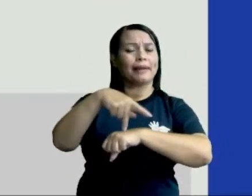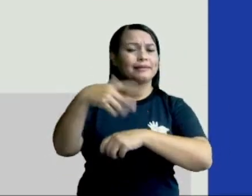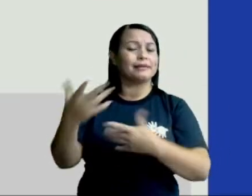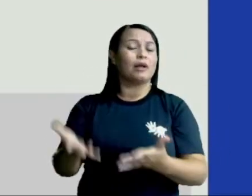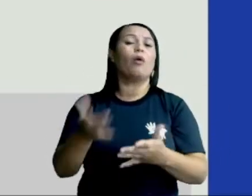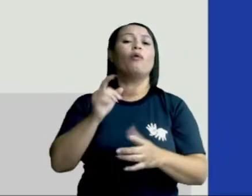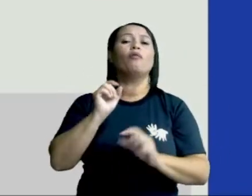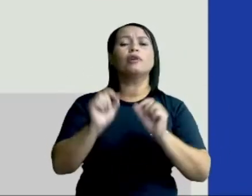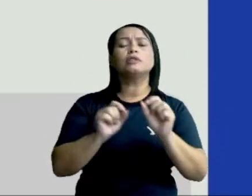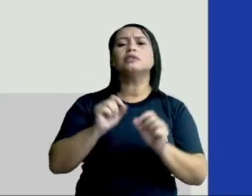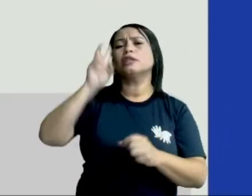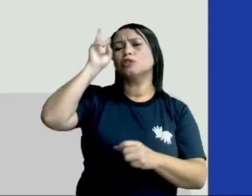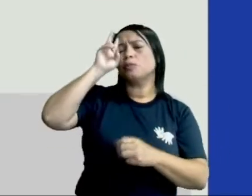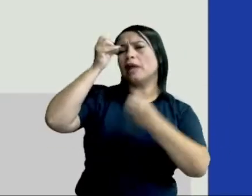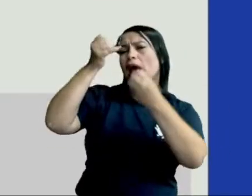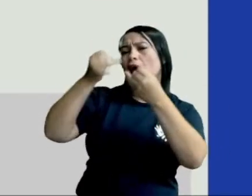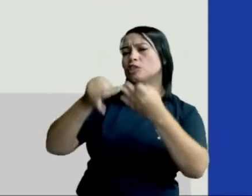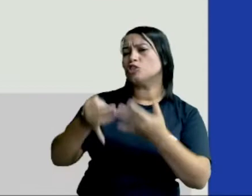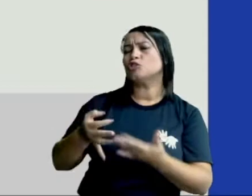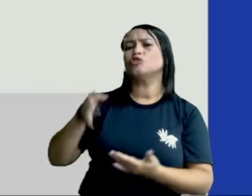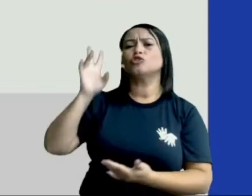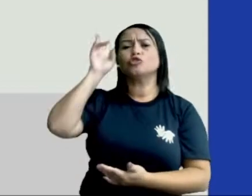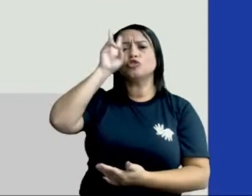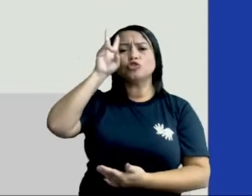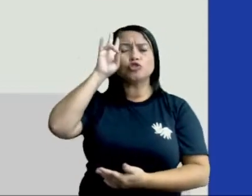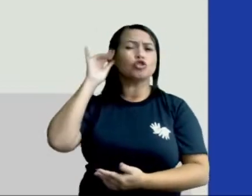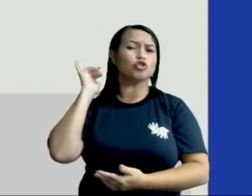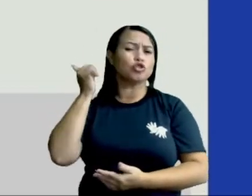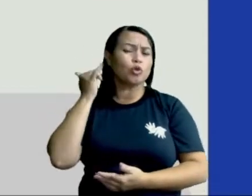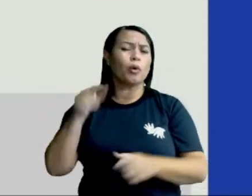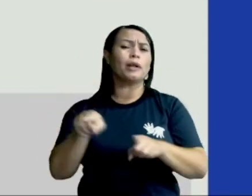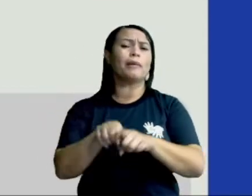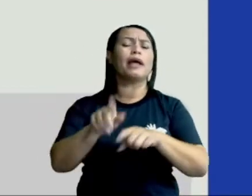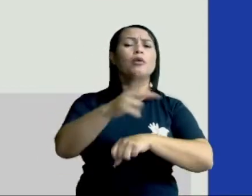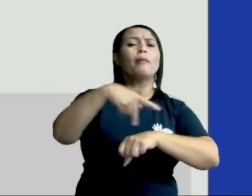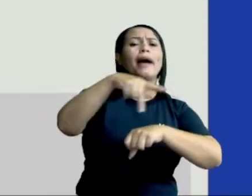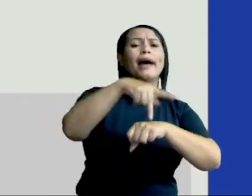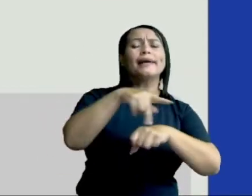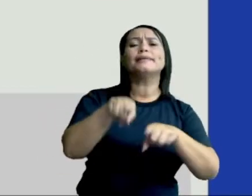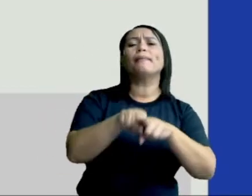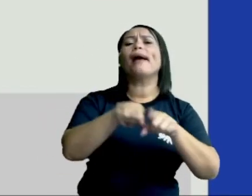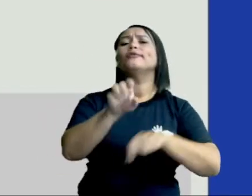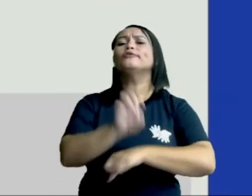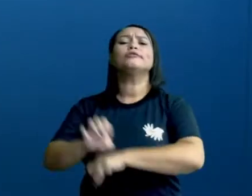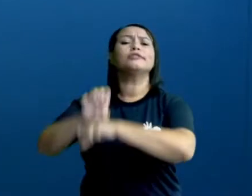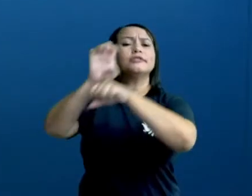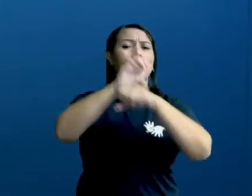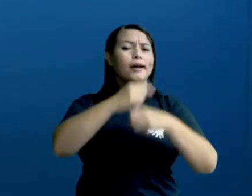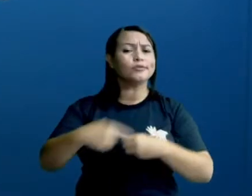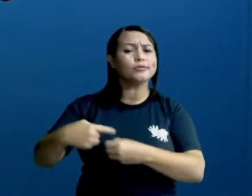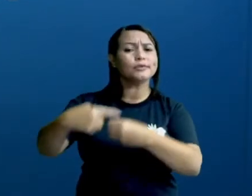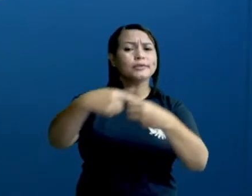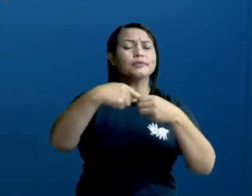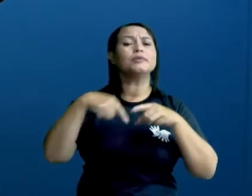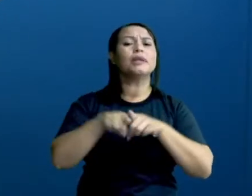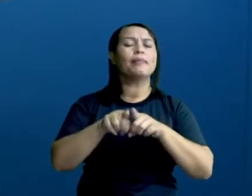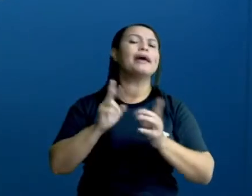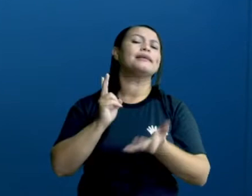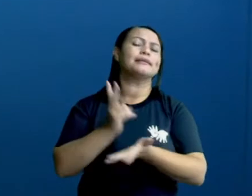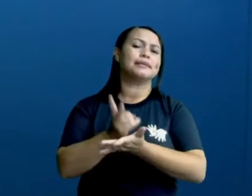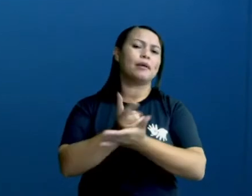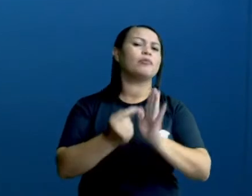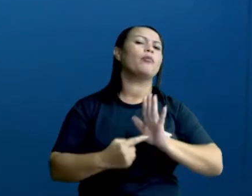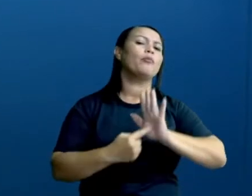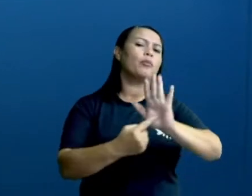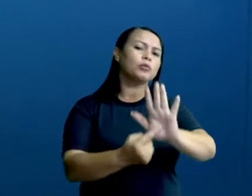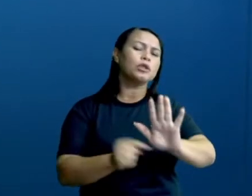história, né, da pátria, são símbolos dos estados, dos municípios, e eles sempre estão contando um pouco,